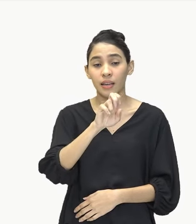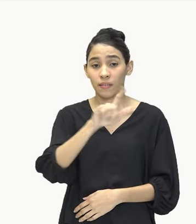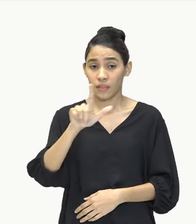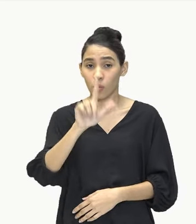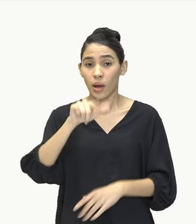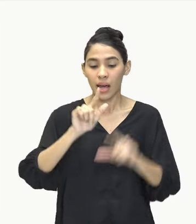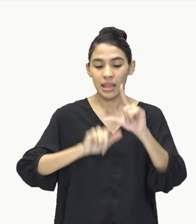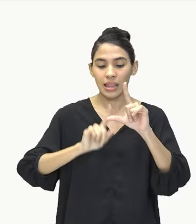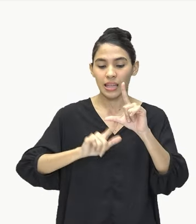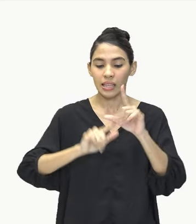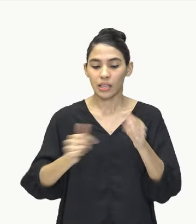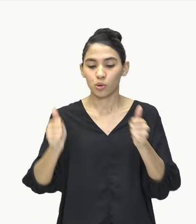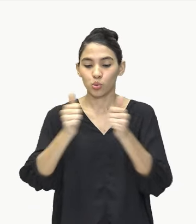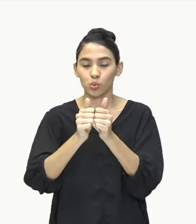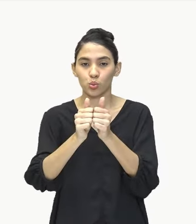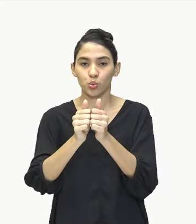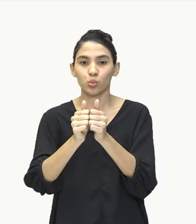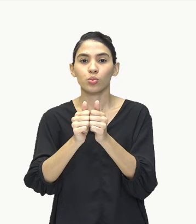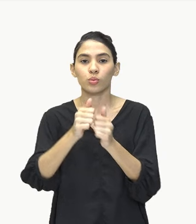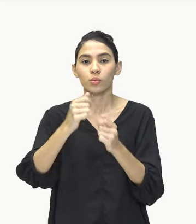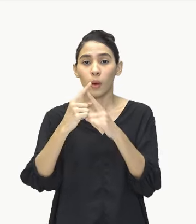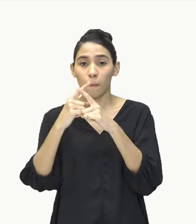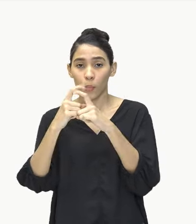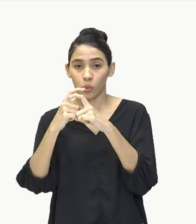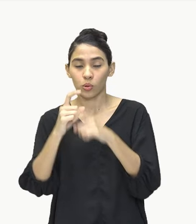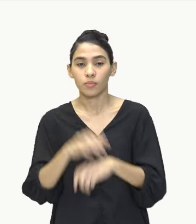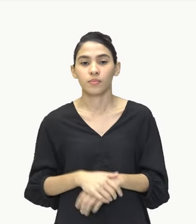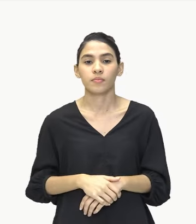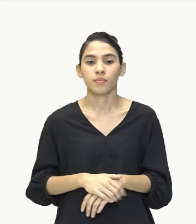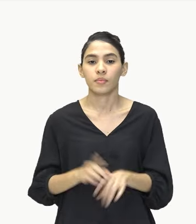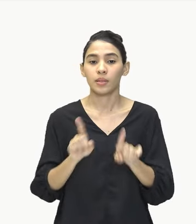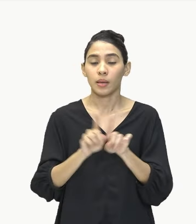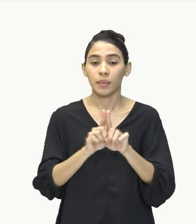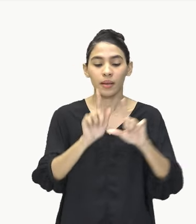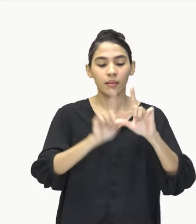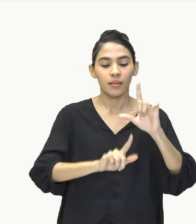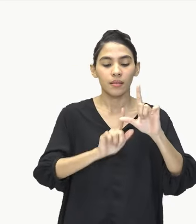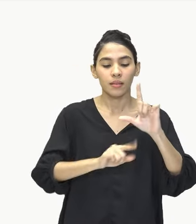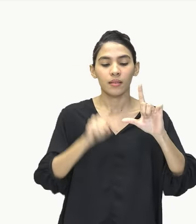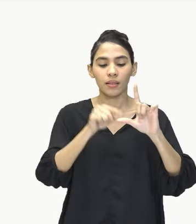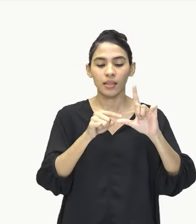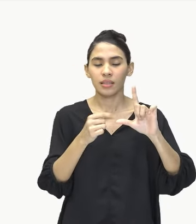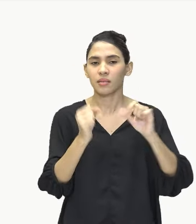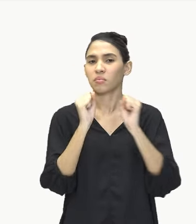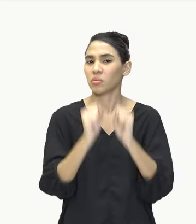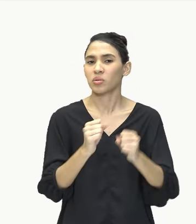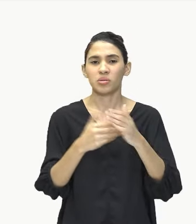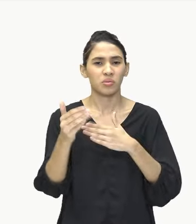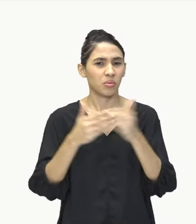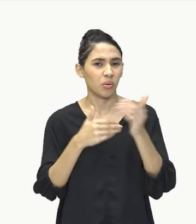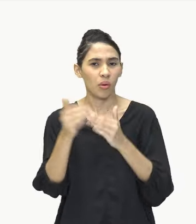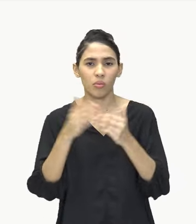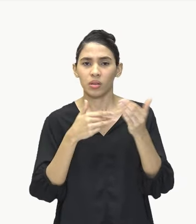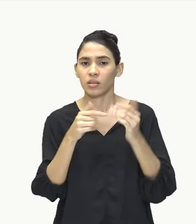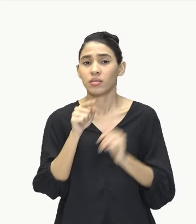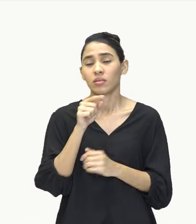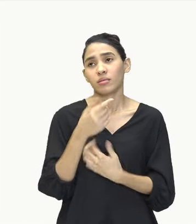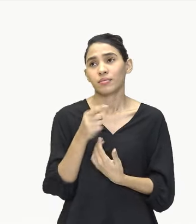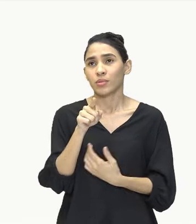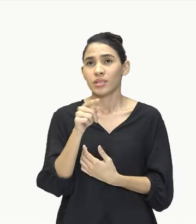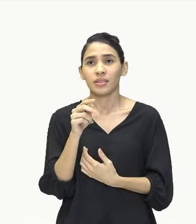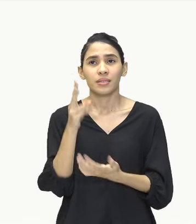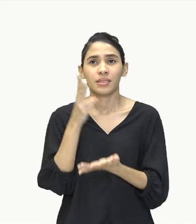no monômio. E vale dizer o seguinte aqui para vocês, a letra pode ser qualquer uma. Embora você